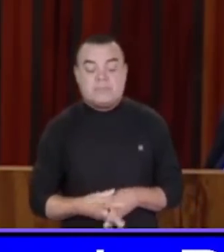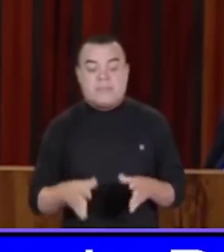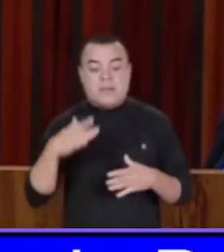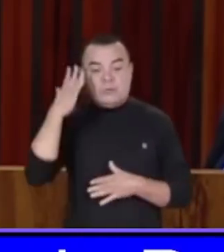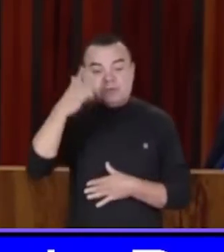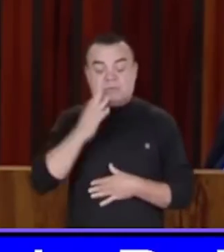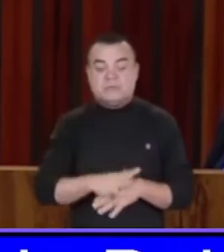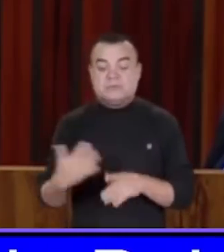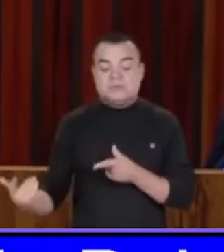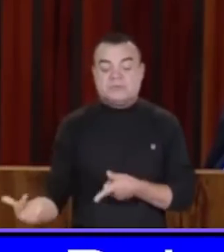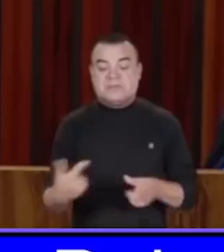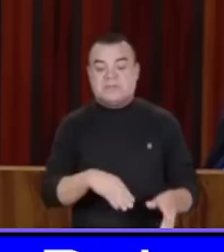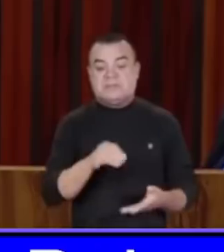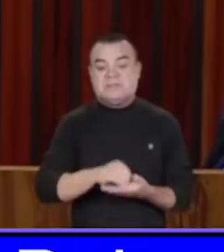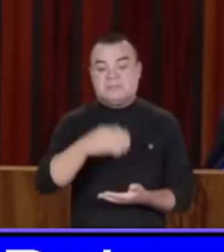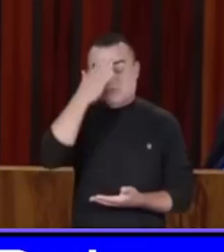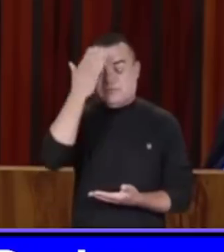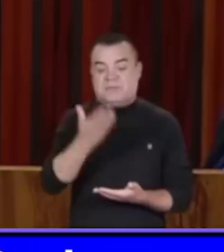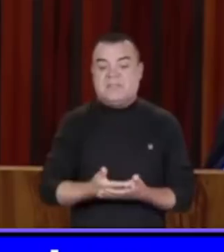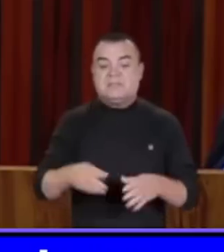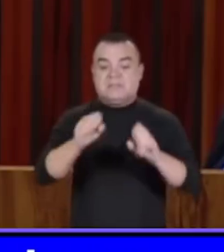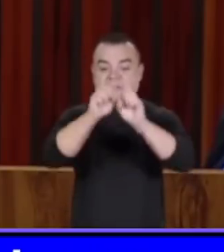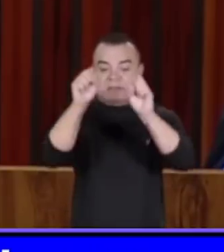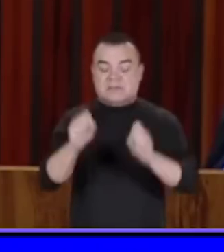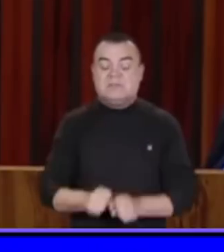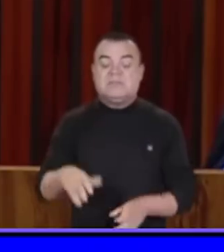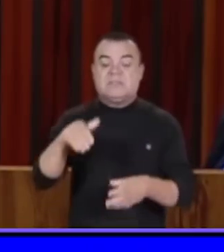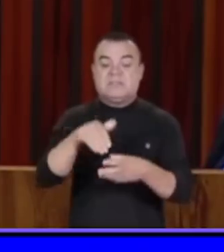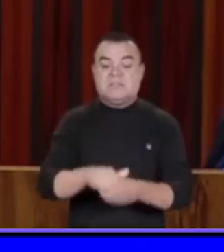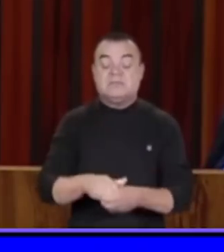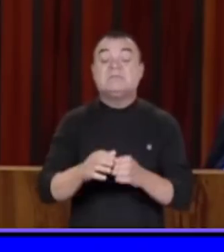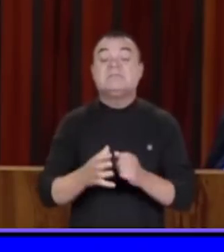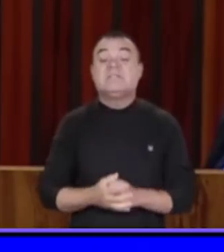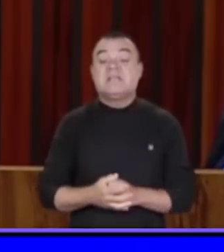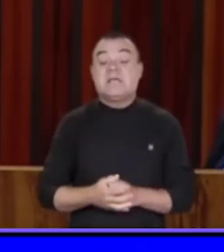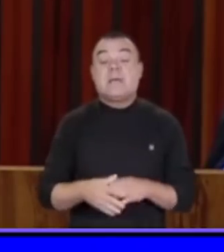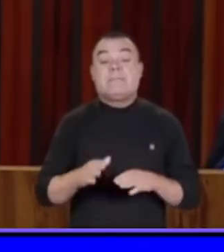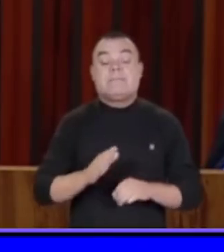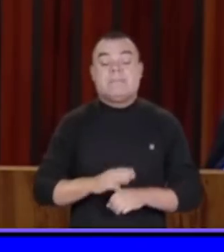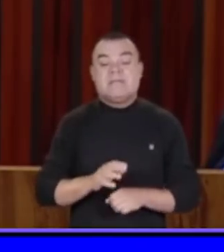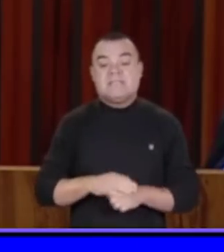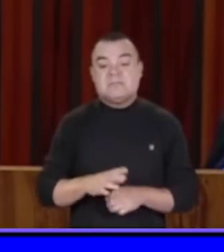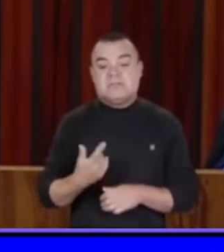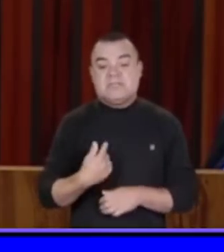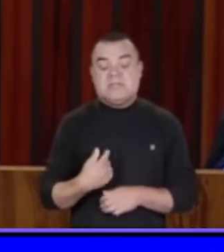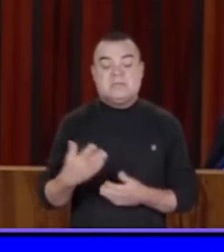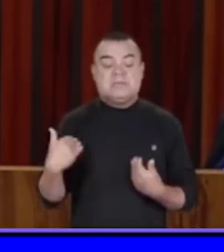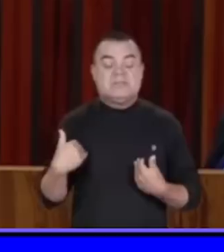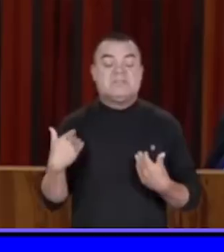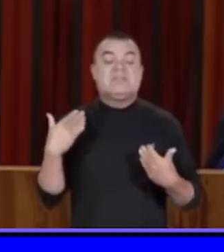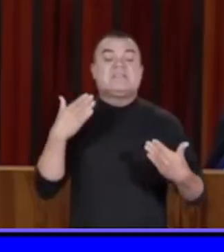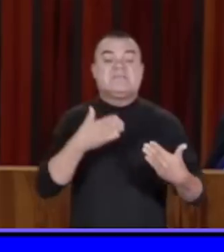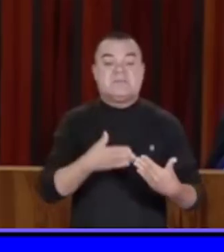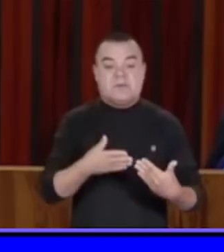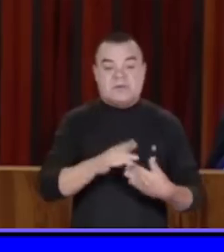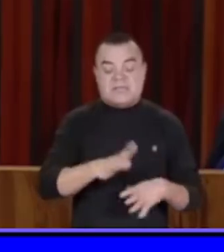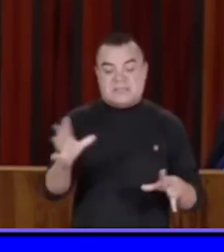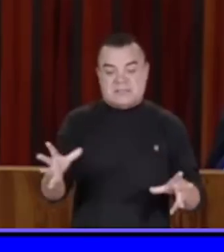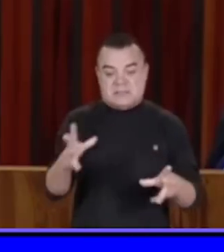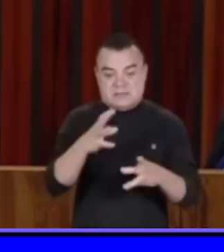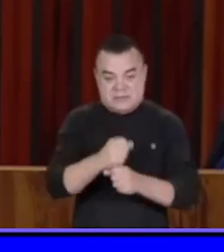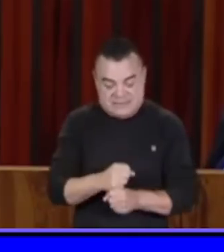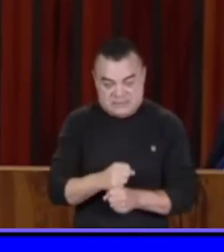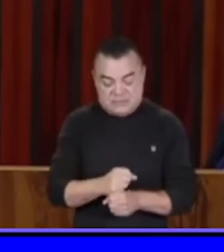discurso contra a confiabilidade do sistema de votação eletrônica, mesmo que não visasse a esses